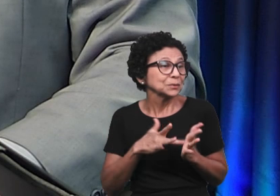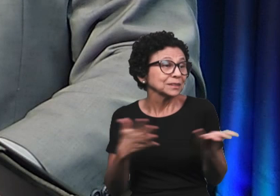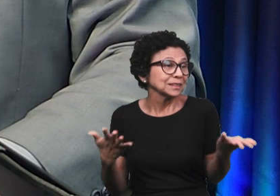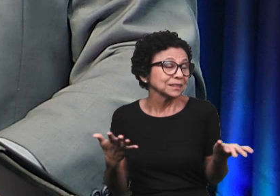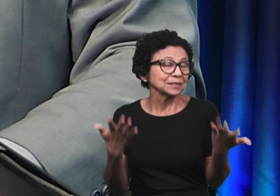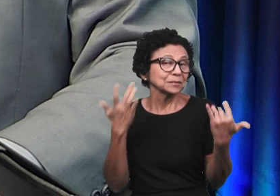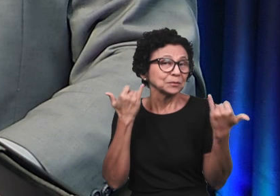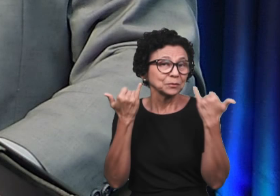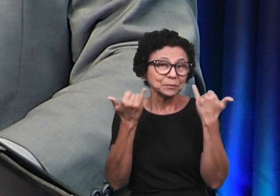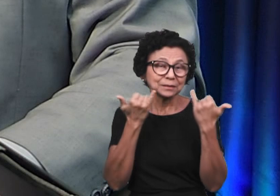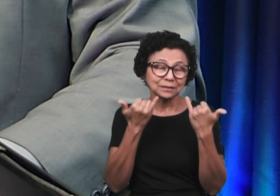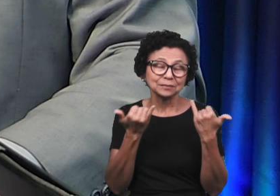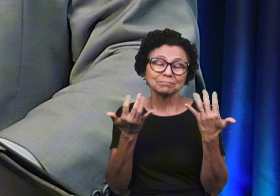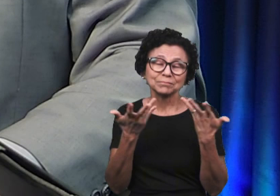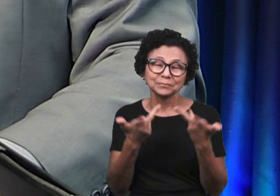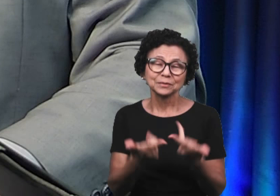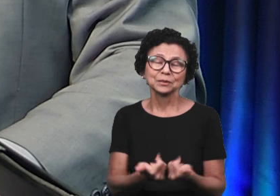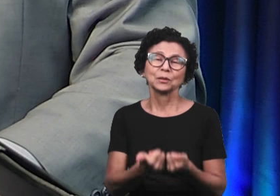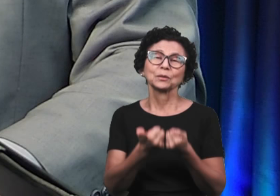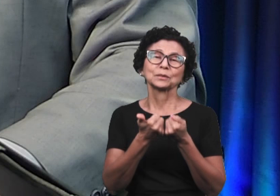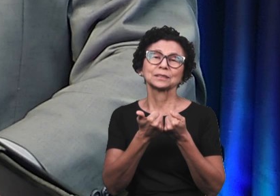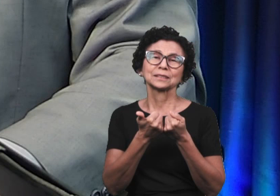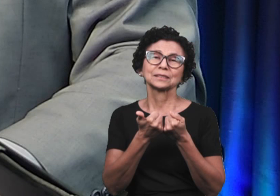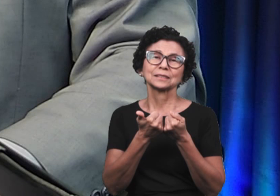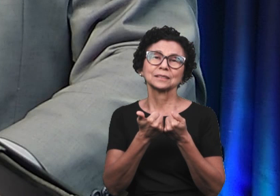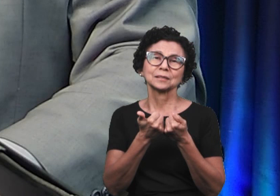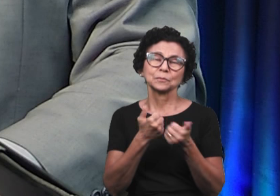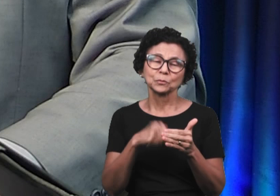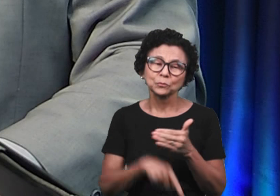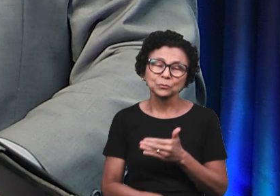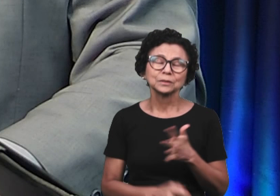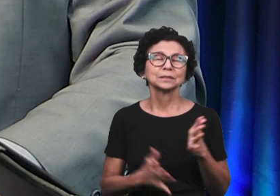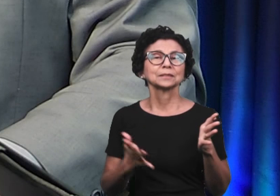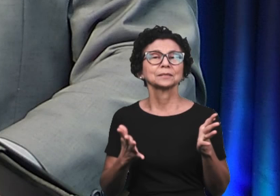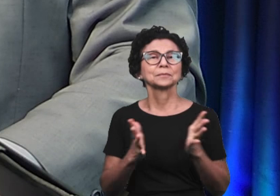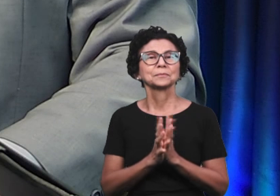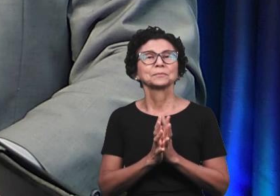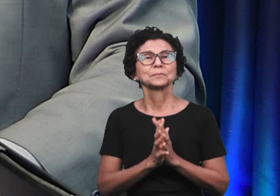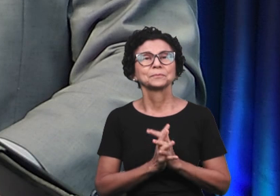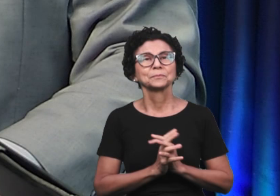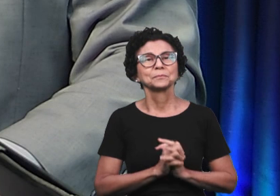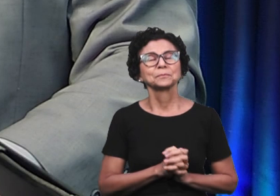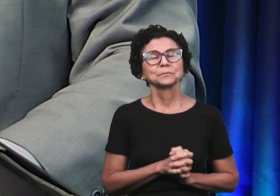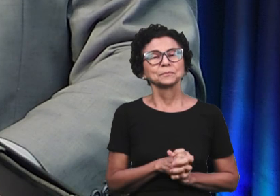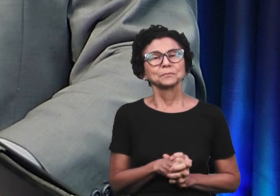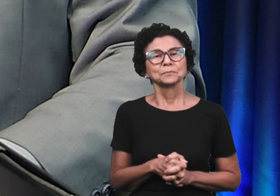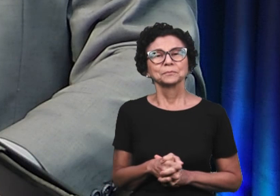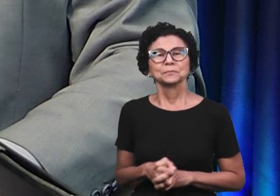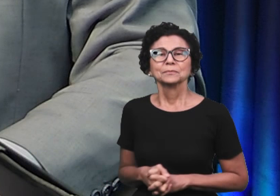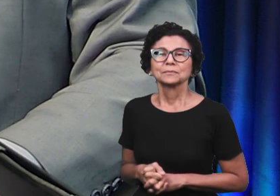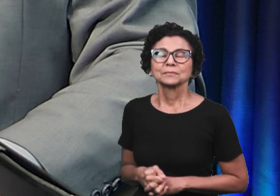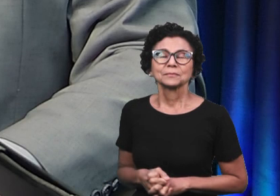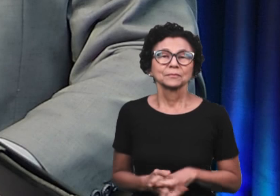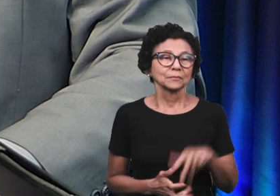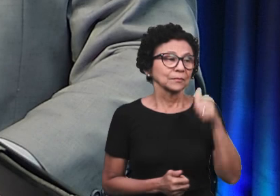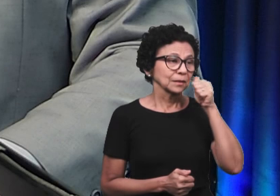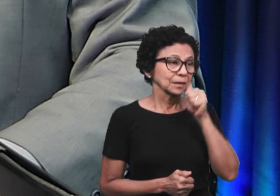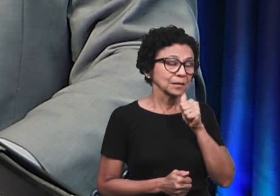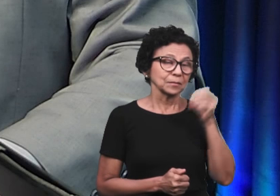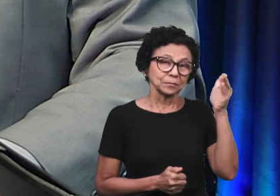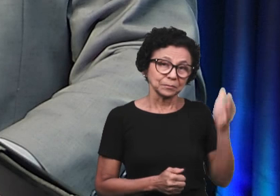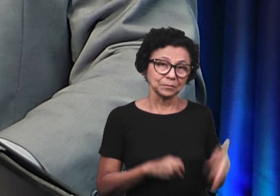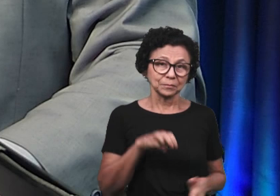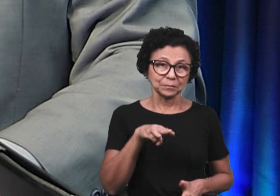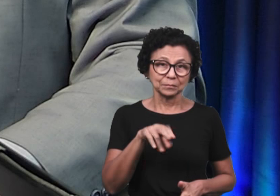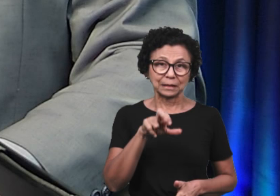informação nobre, né? Rica e maravilhosa. E a experiência de Maria serviu